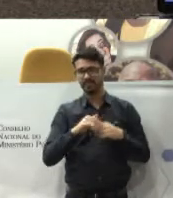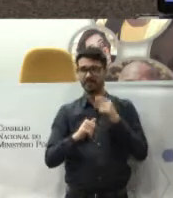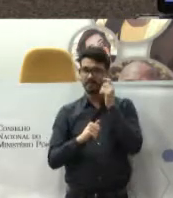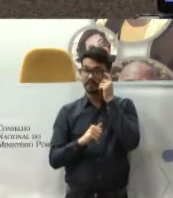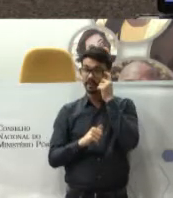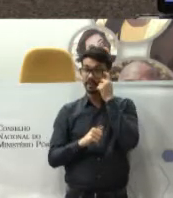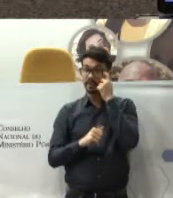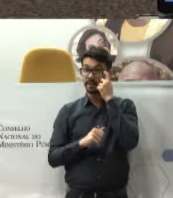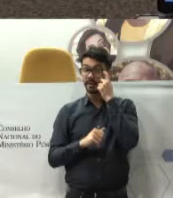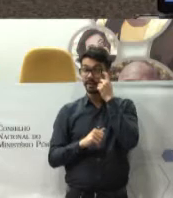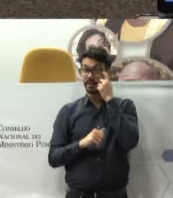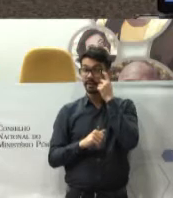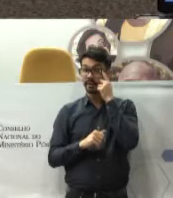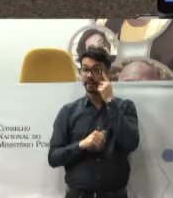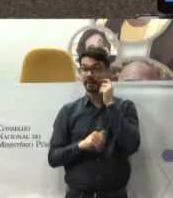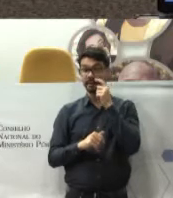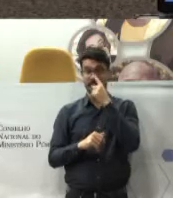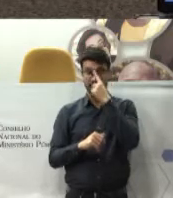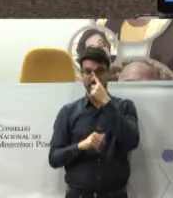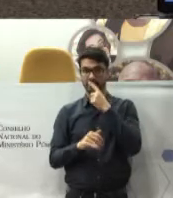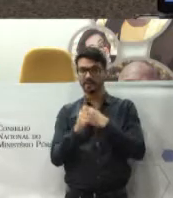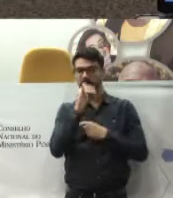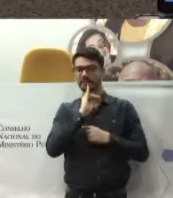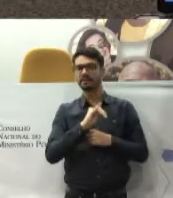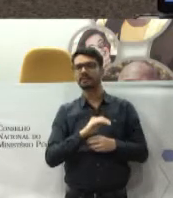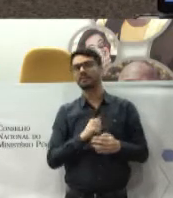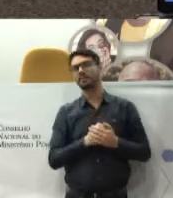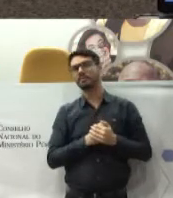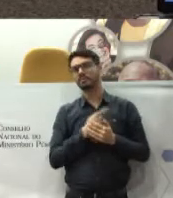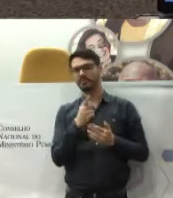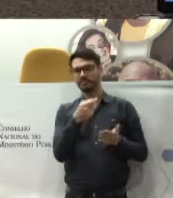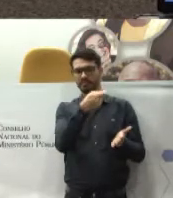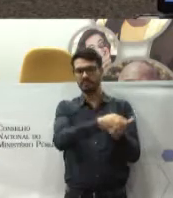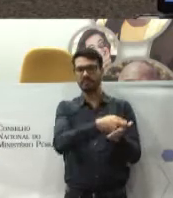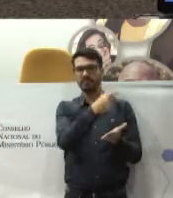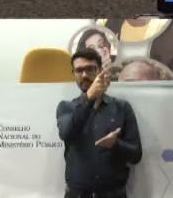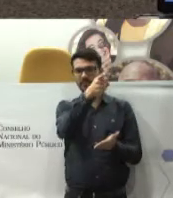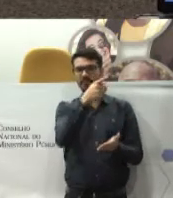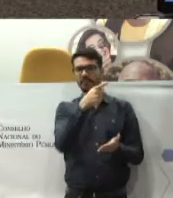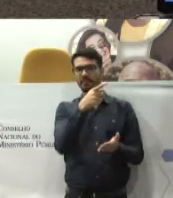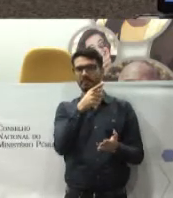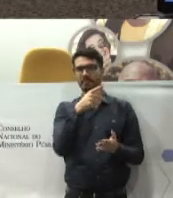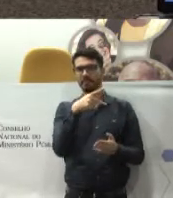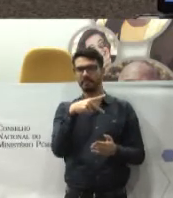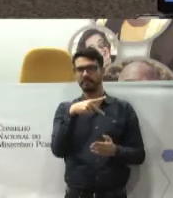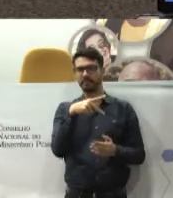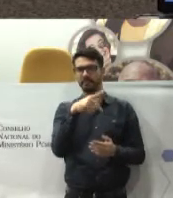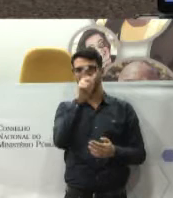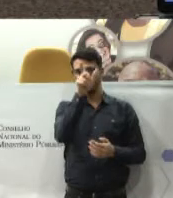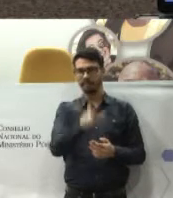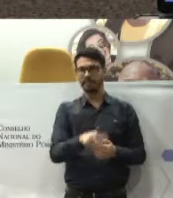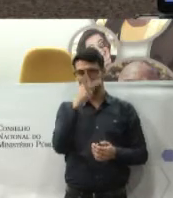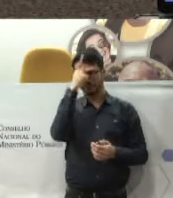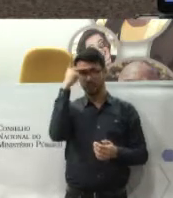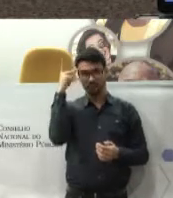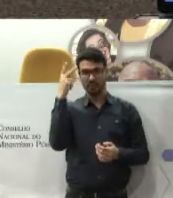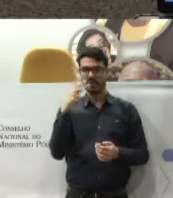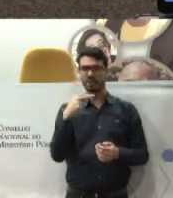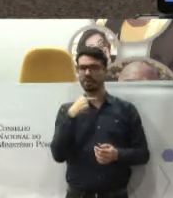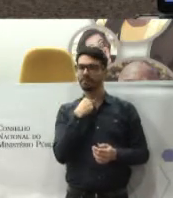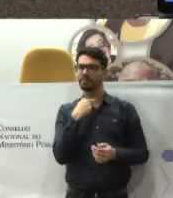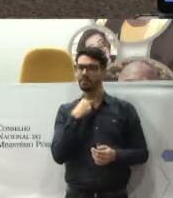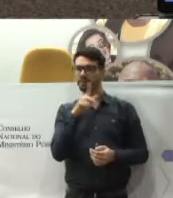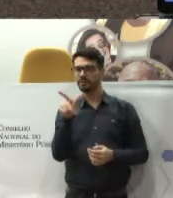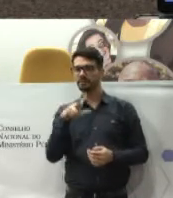por exemplo, eu imponho que um paciente não pode ser atendido no consultório particular